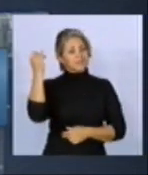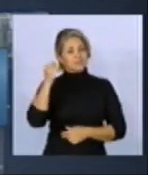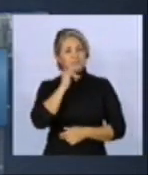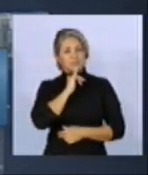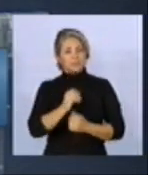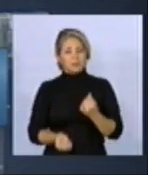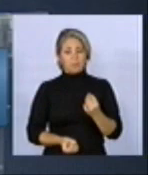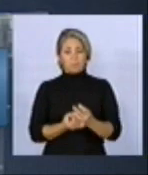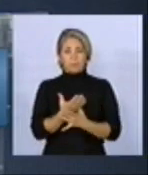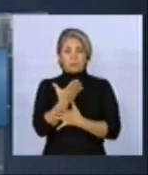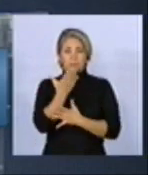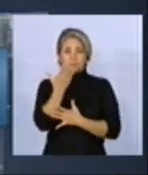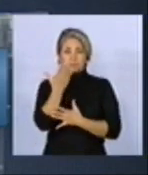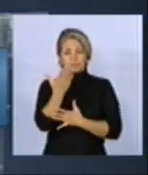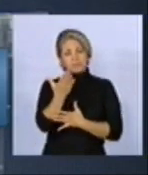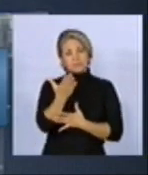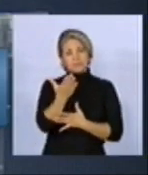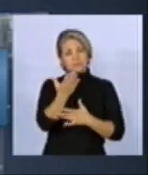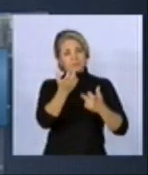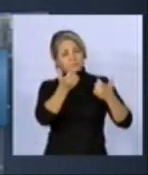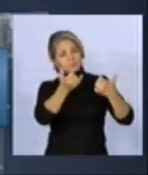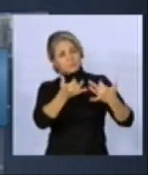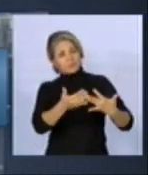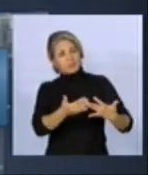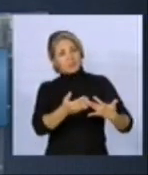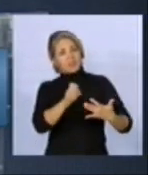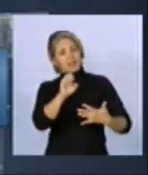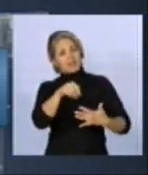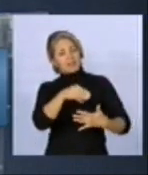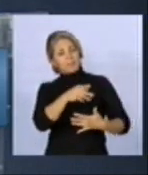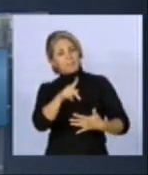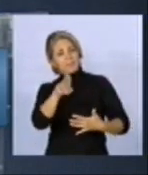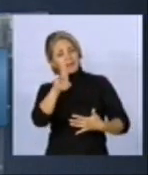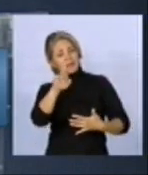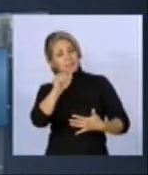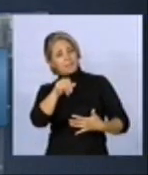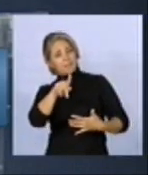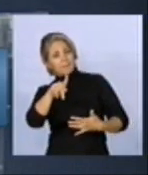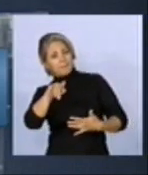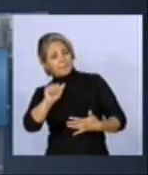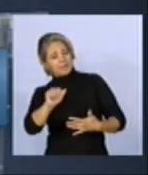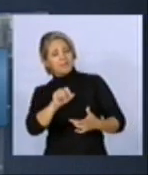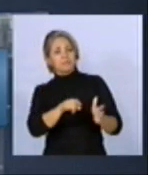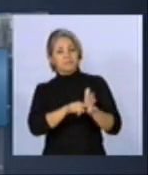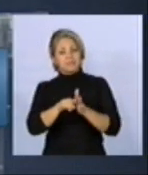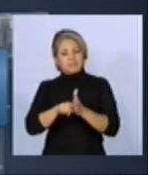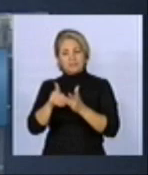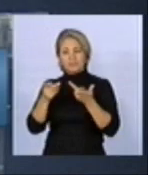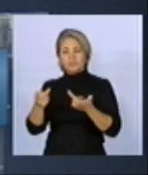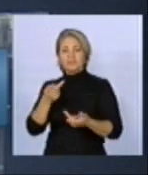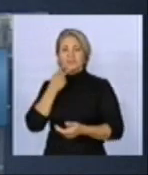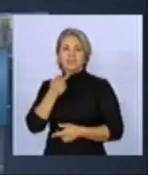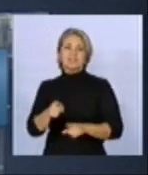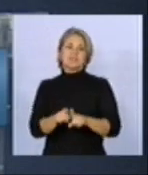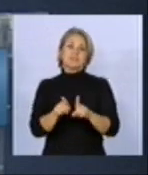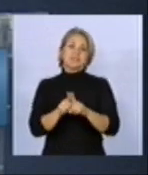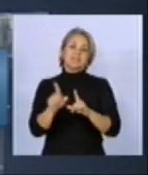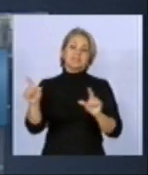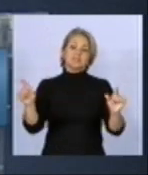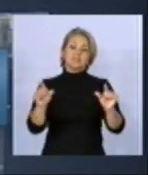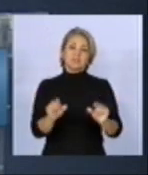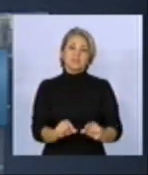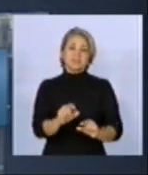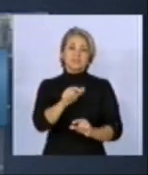produção segundo roquim então da Embrapa pesquisador da Embrapa custo de produção ele chega a diminuir em